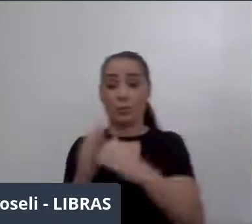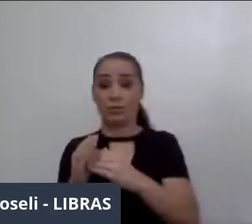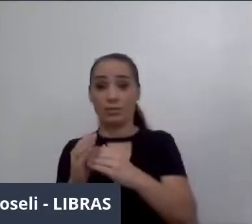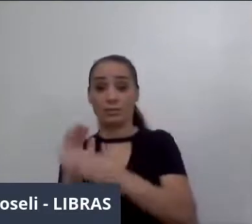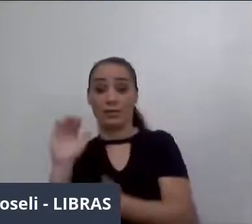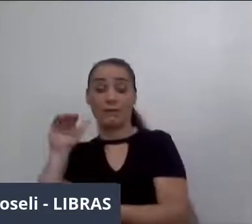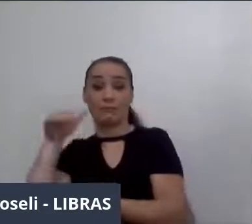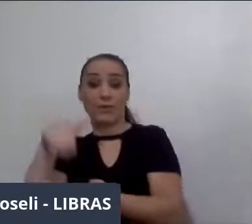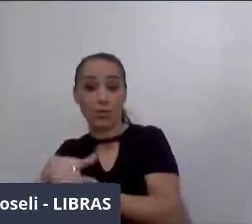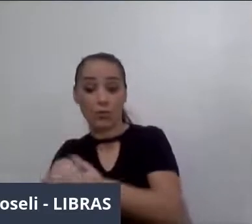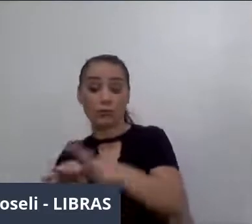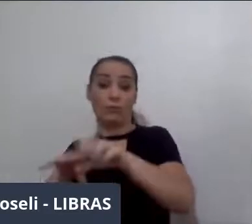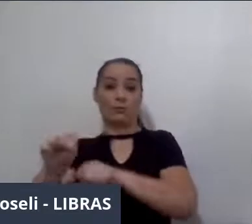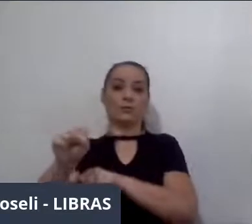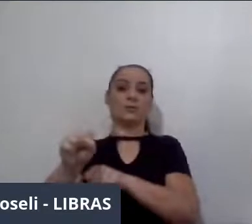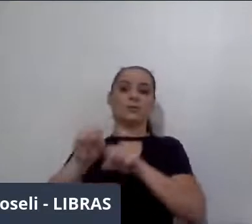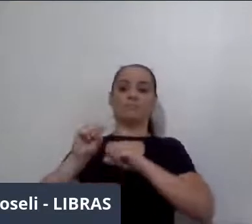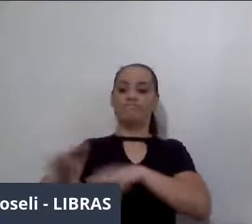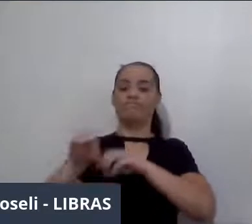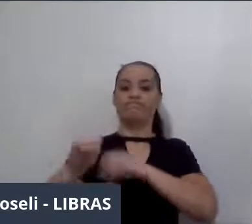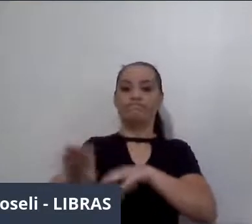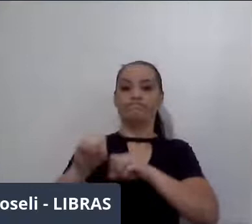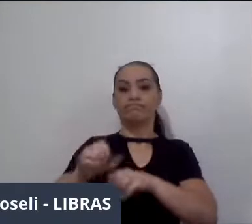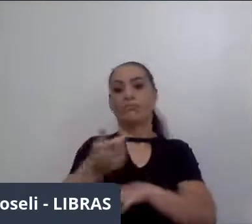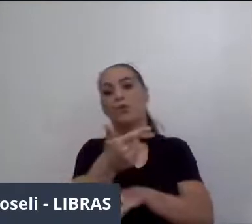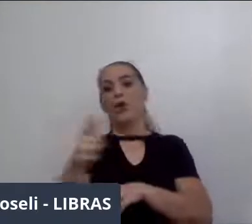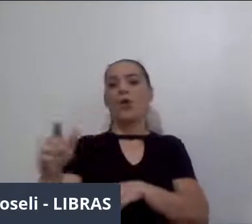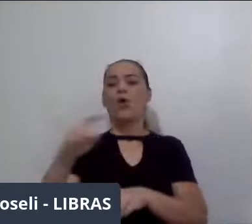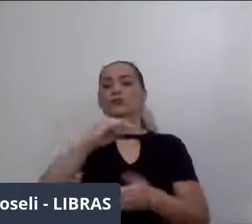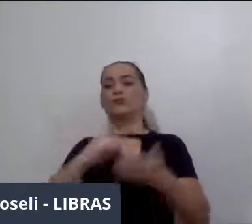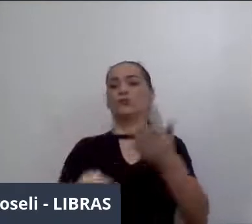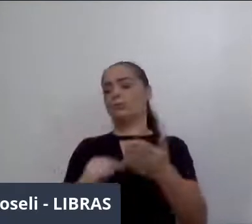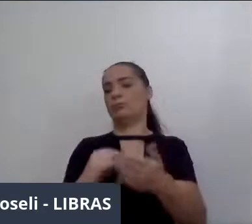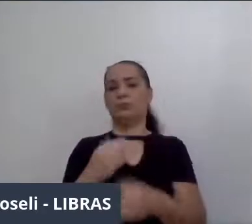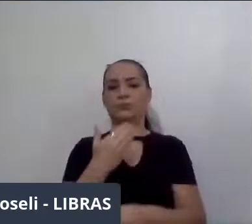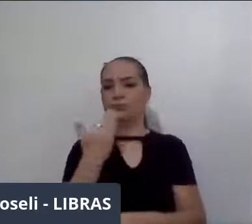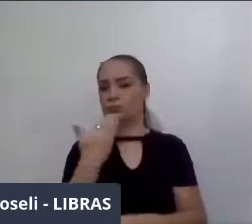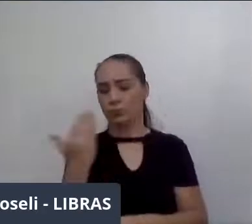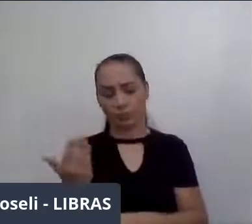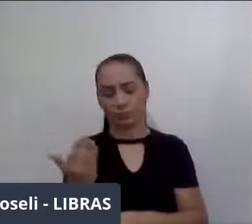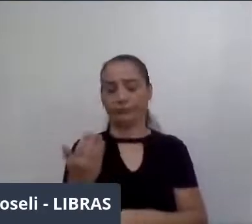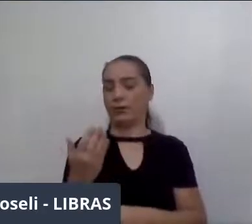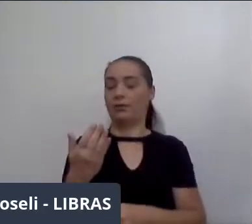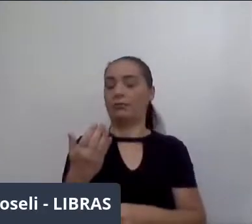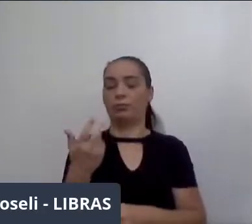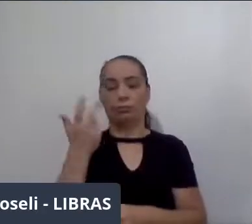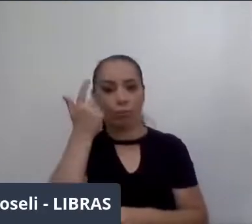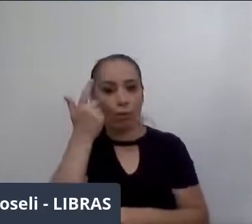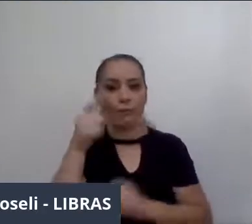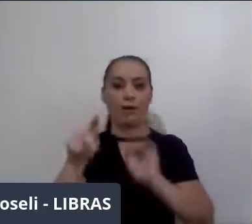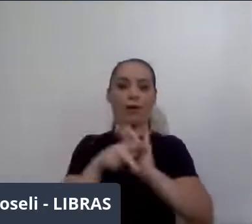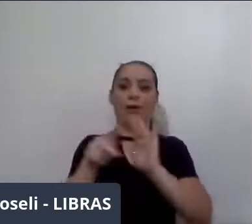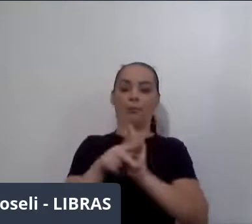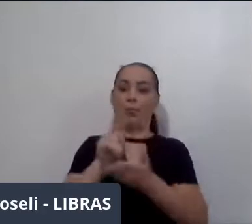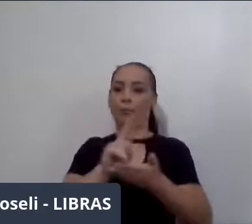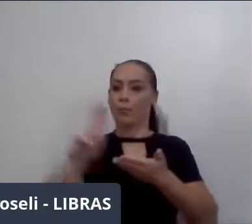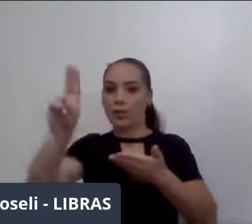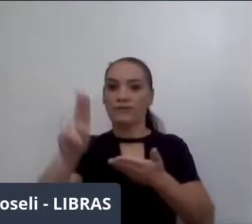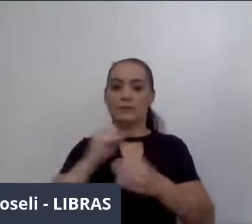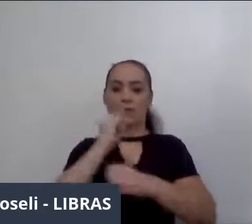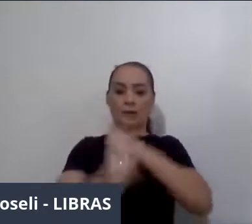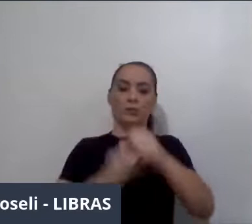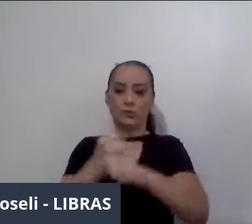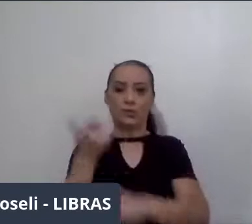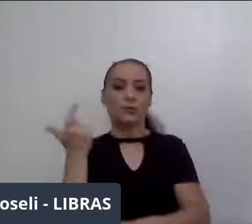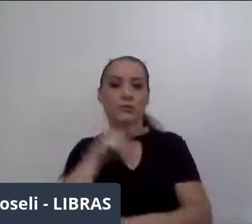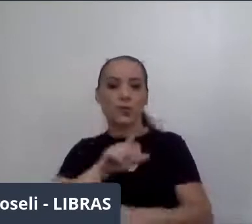últimos documentos, eles são facultativos, então seriam informações da universidade que a gente consegue na própria internet ou reportagens que a gente